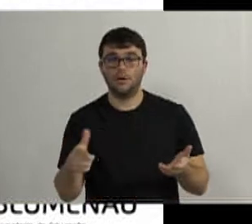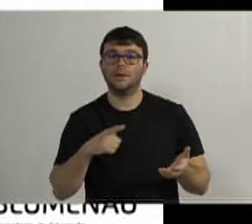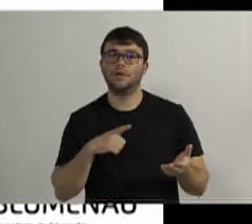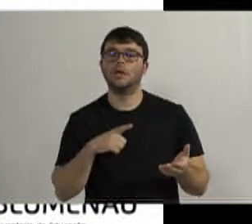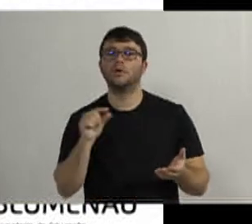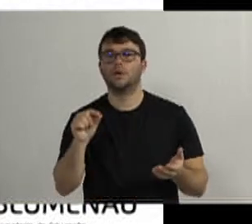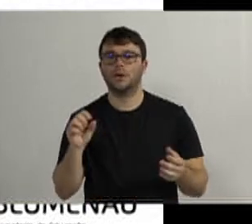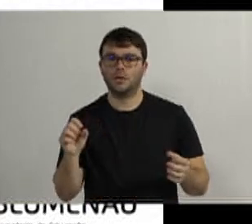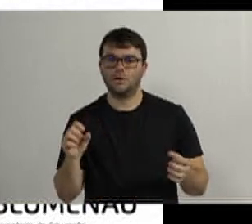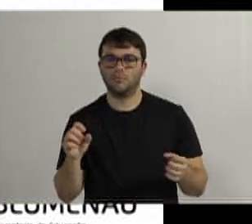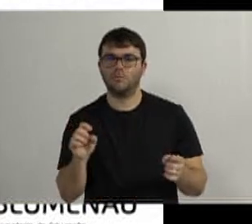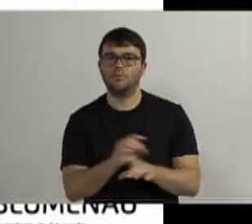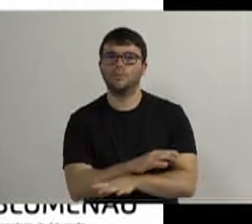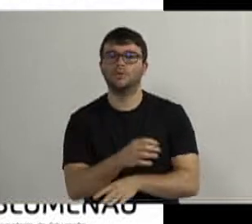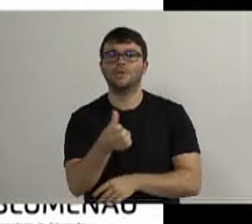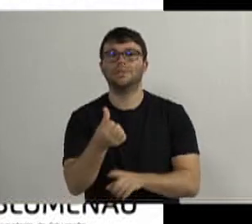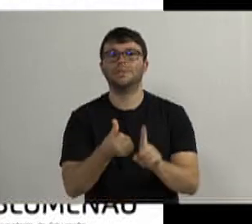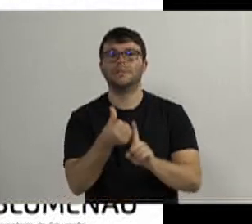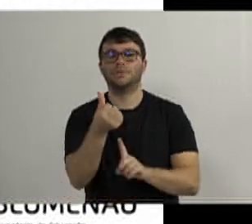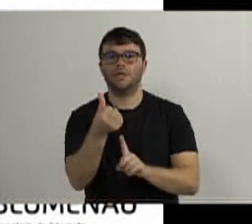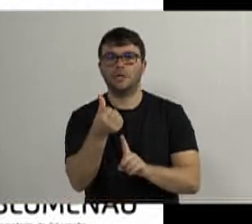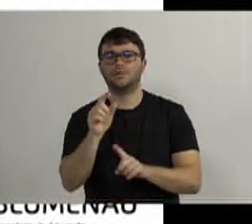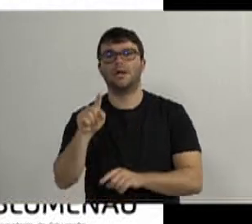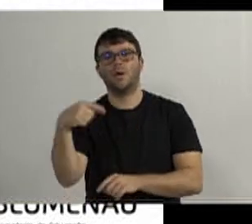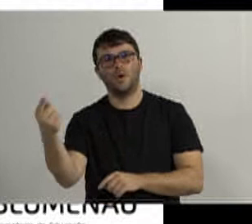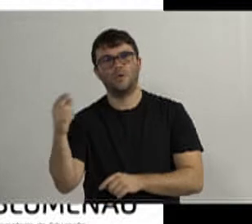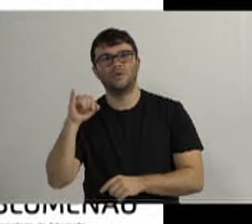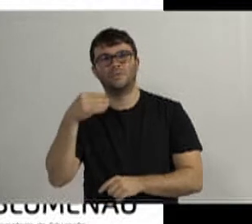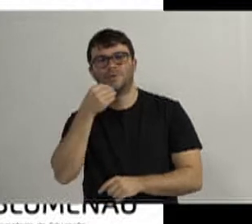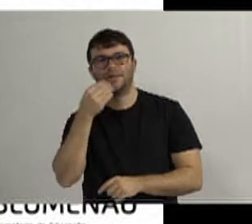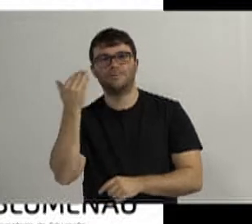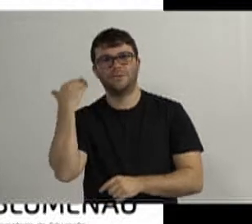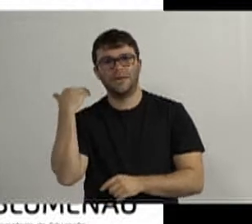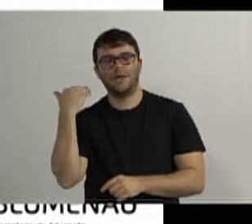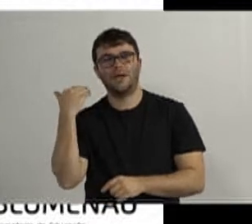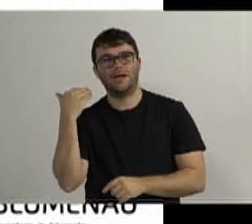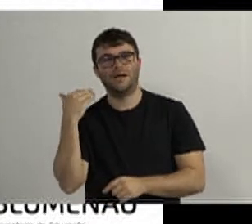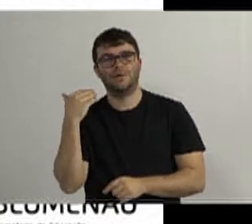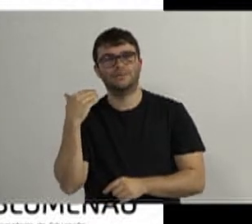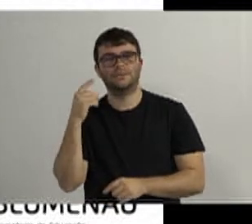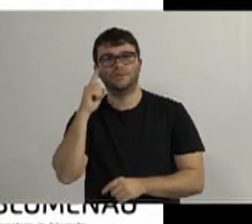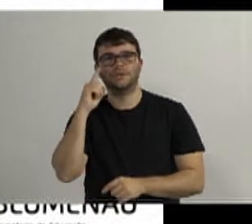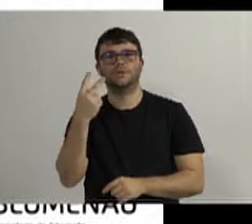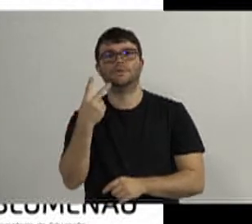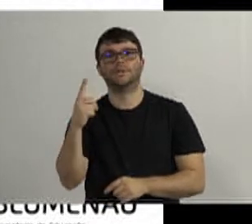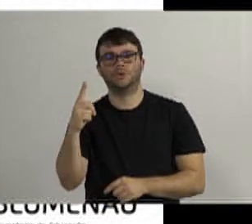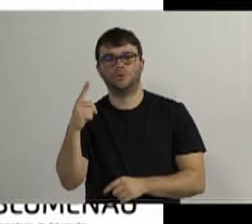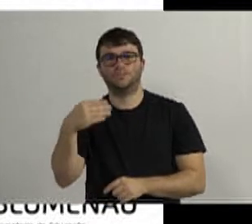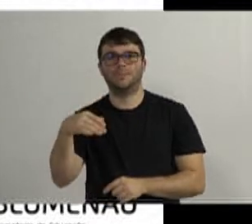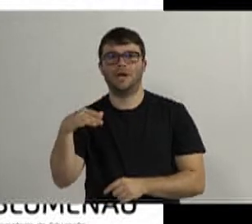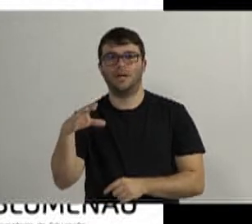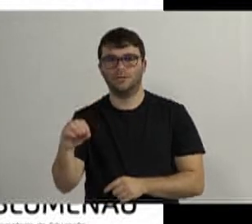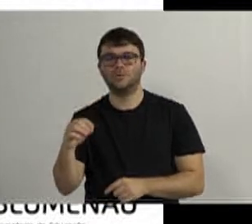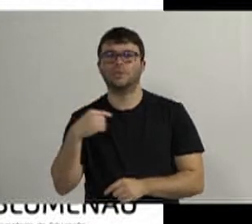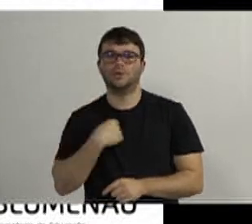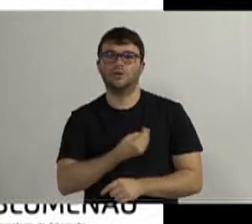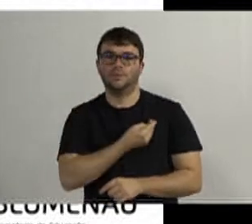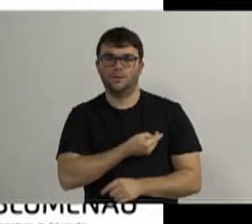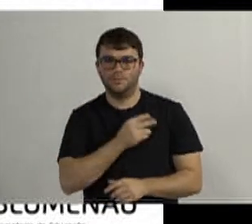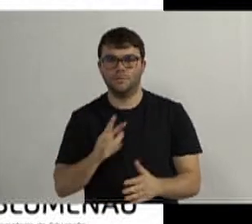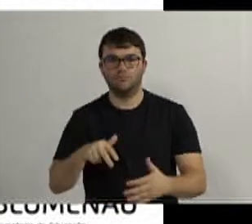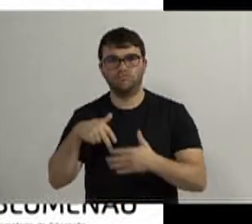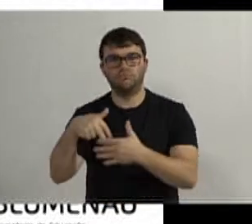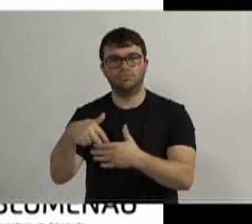seis meses da outra oportunidade que eu estive aqui seja dia 21 de março eu estive aqui nessa nessa